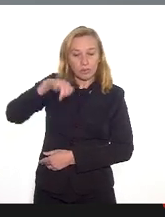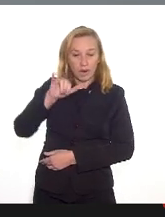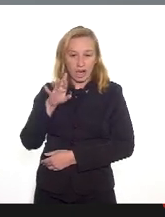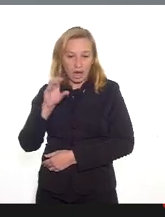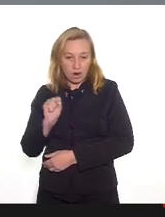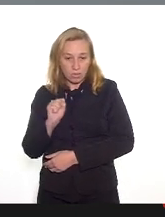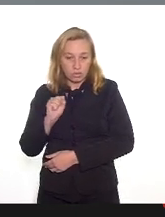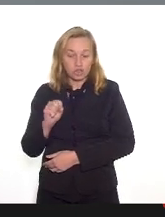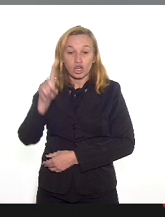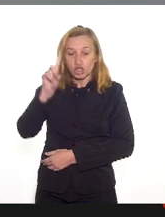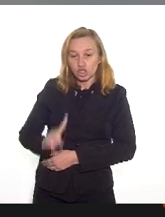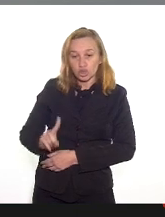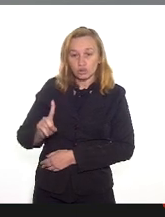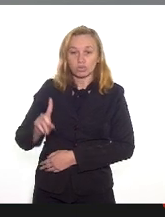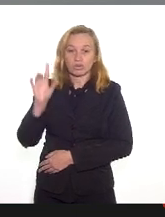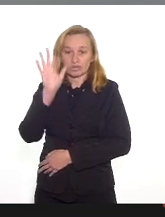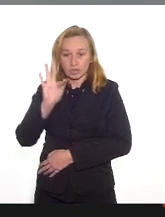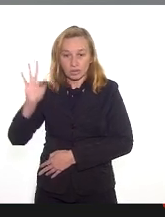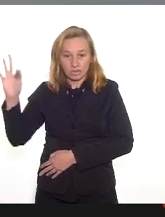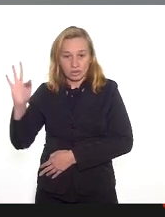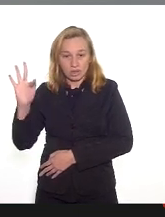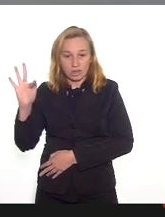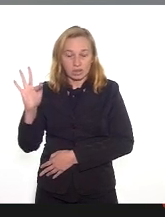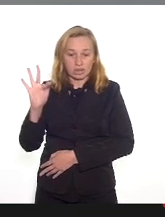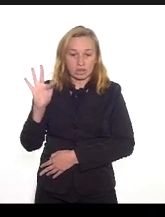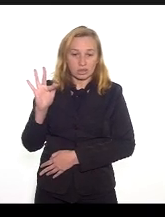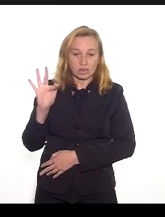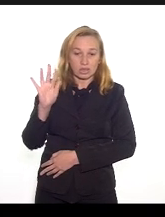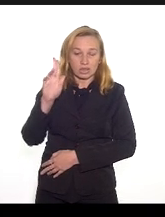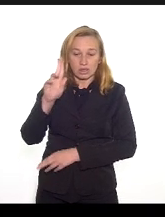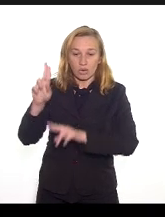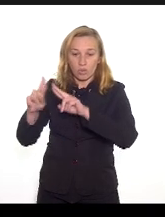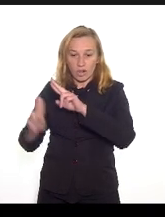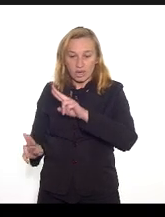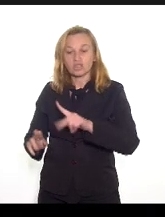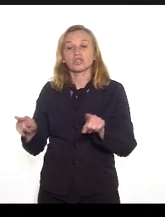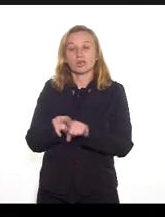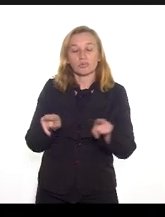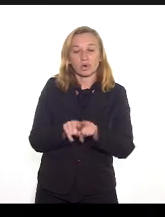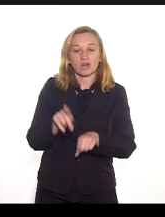Bastos, diretor da Faculdade de Oceanografia da UERJ,